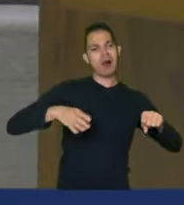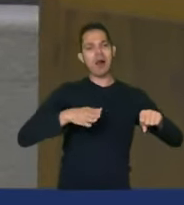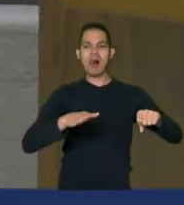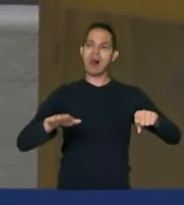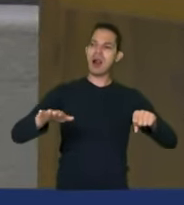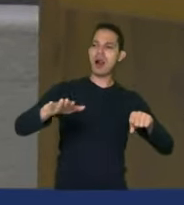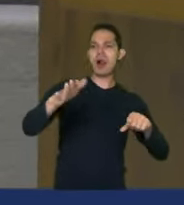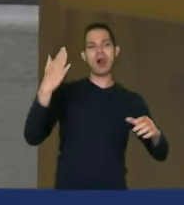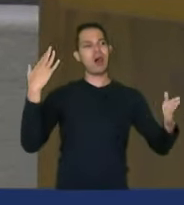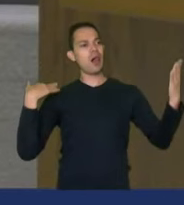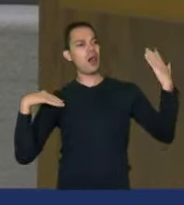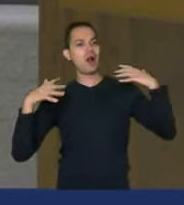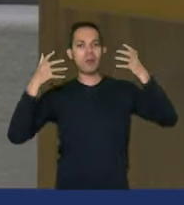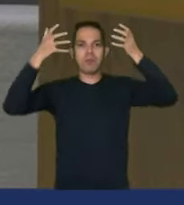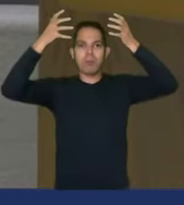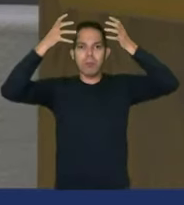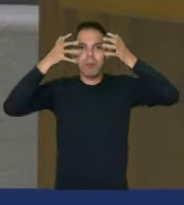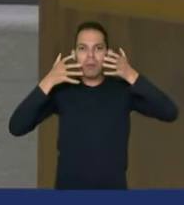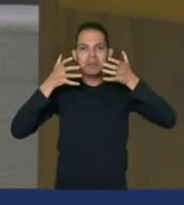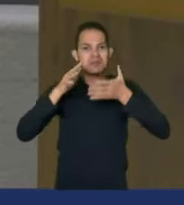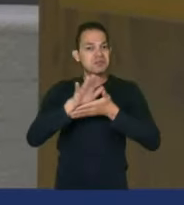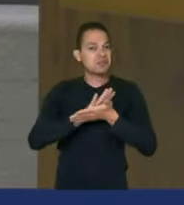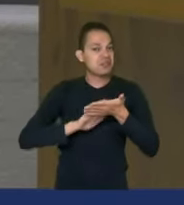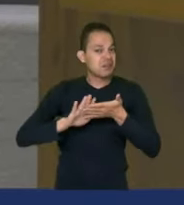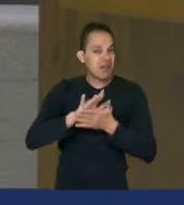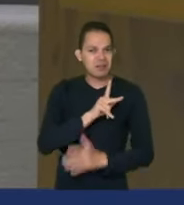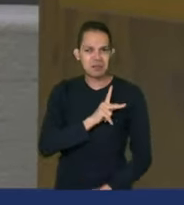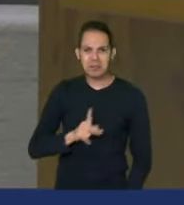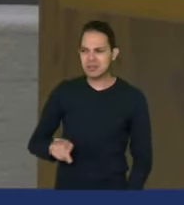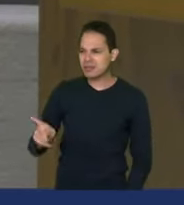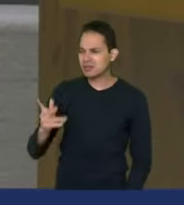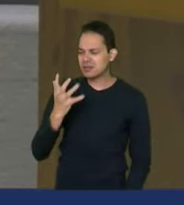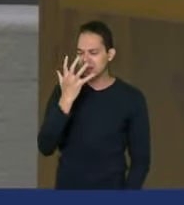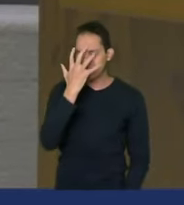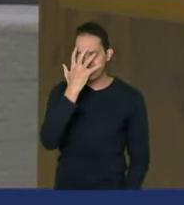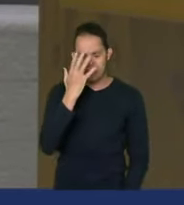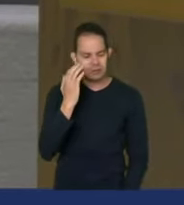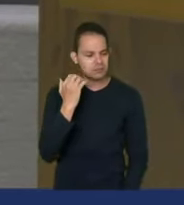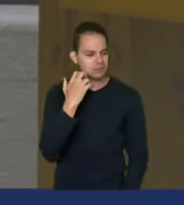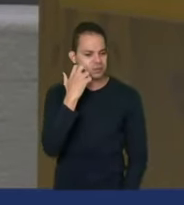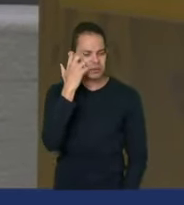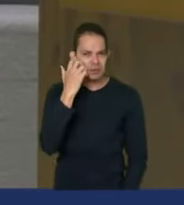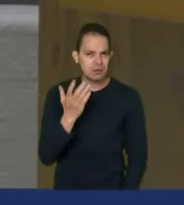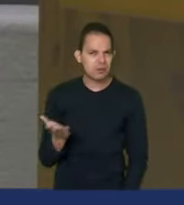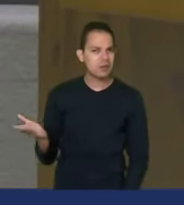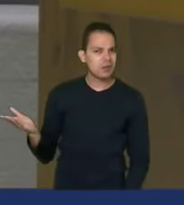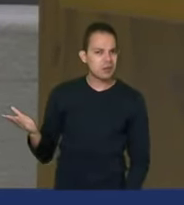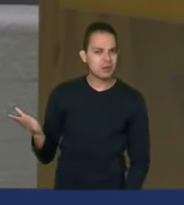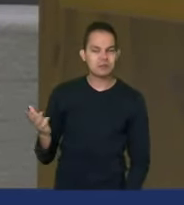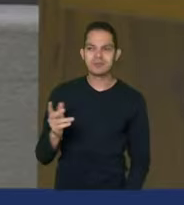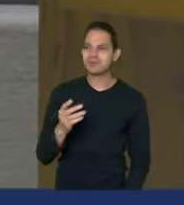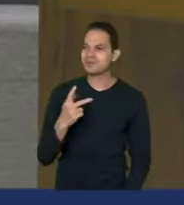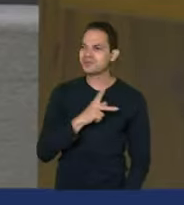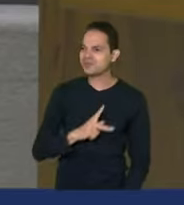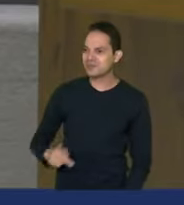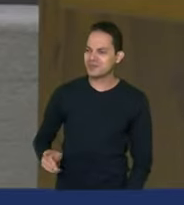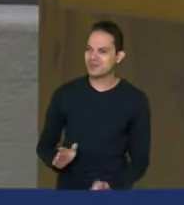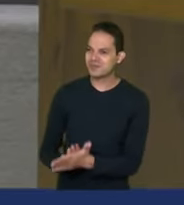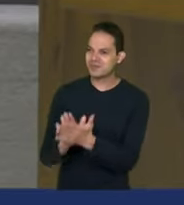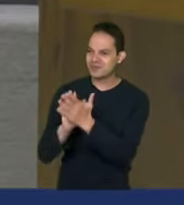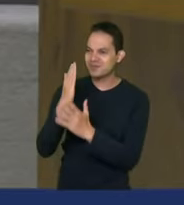sem capacete como presidente que envergonha a nação brasileira. Parabéns, Zé Neto. Muito obrigado, presidente.